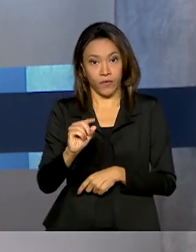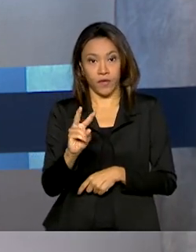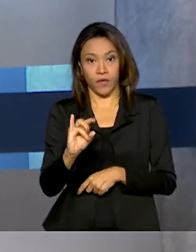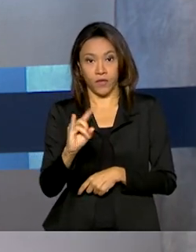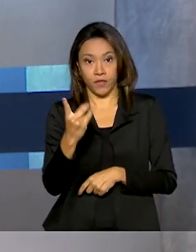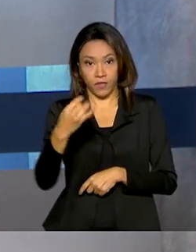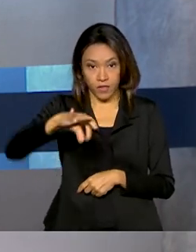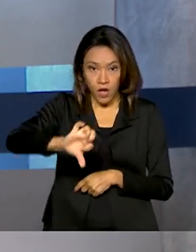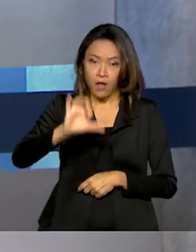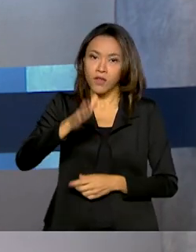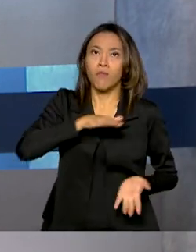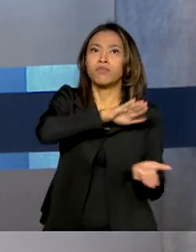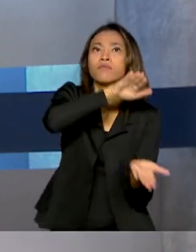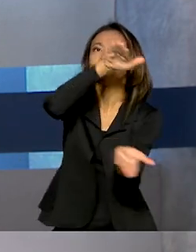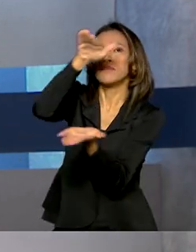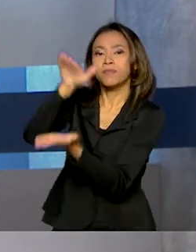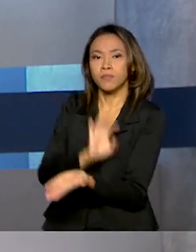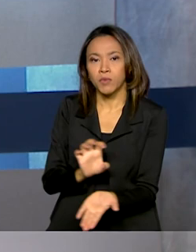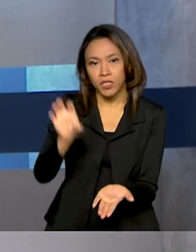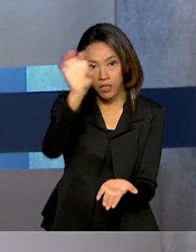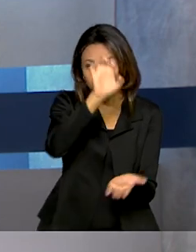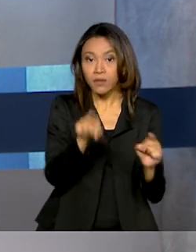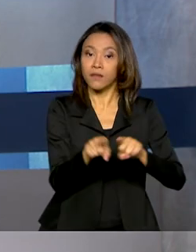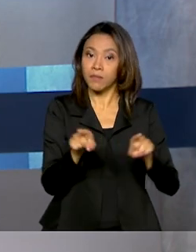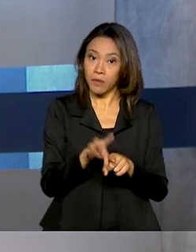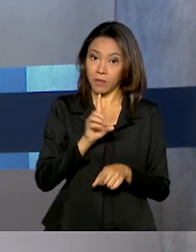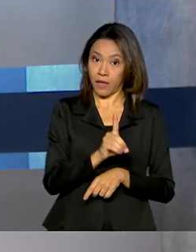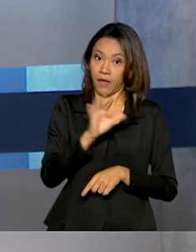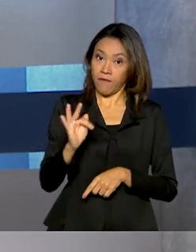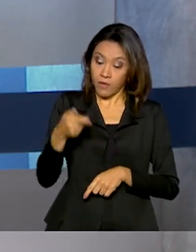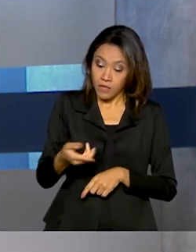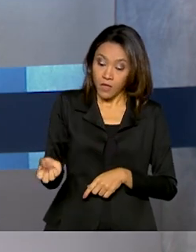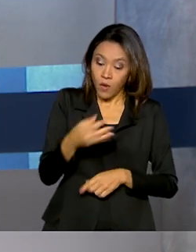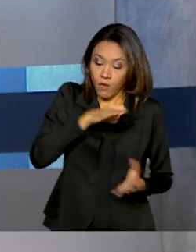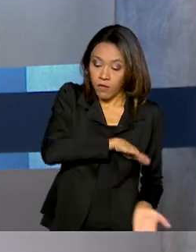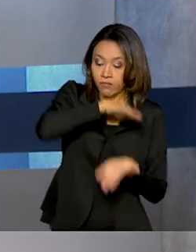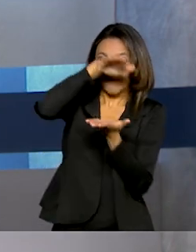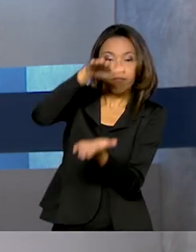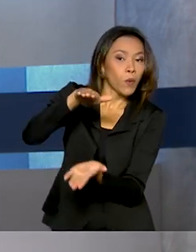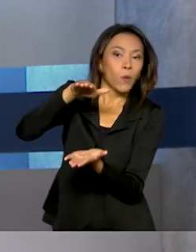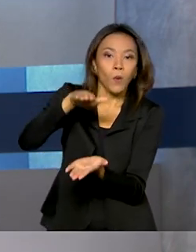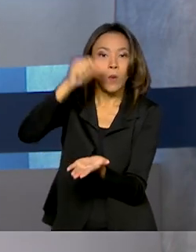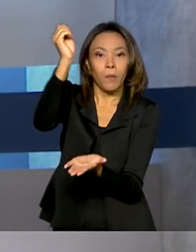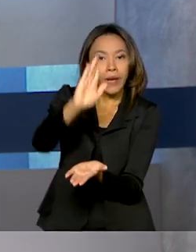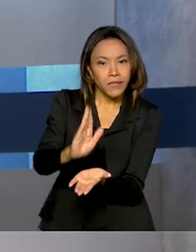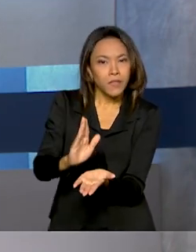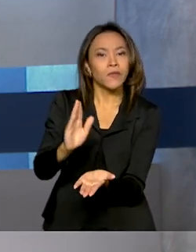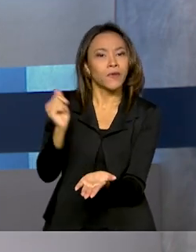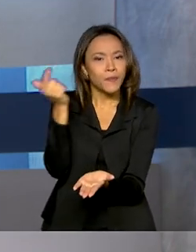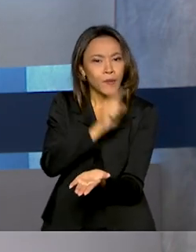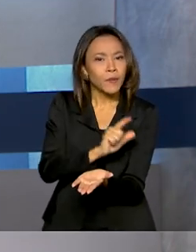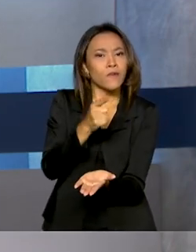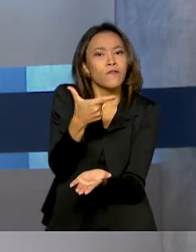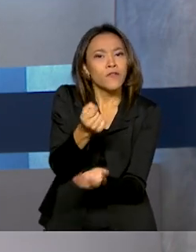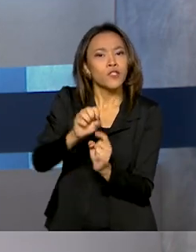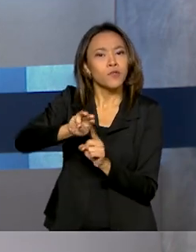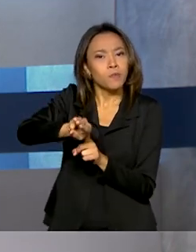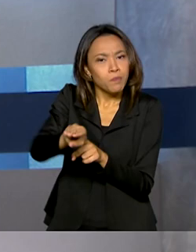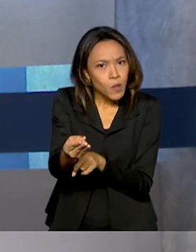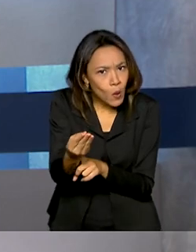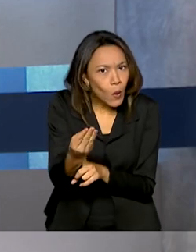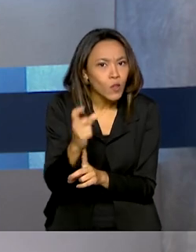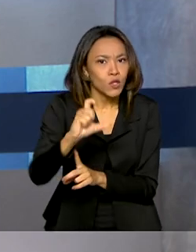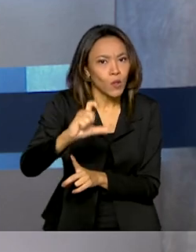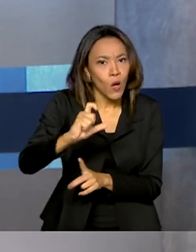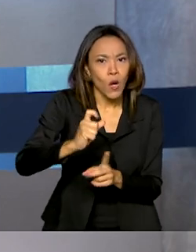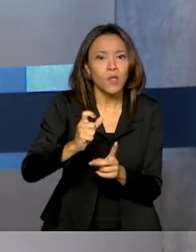todos os estados e o Distrito Federal. Com essa nova remessa, o Brasil deve superar a marca de 20 milhões de doses